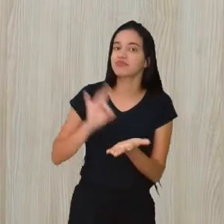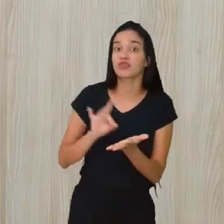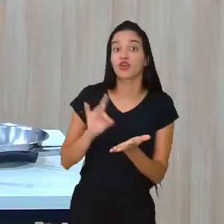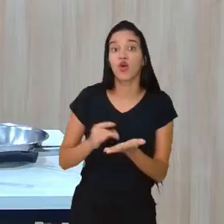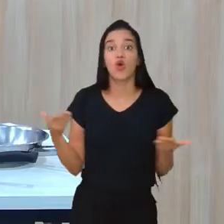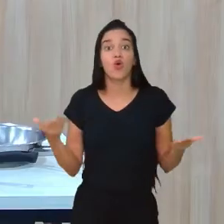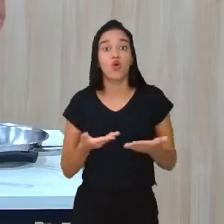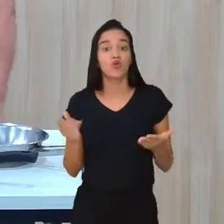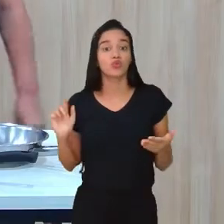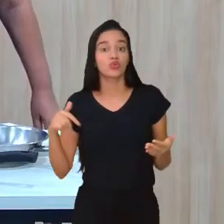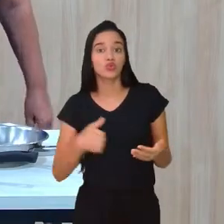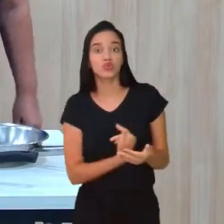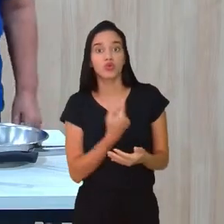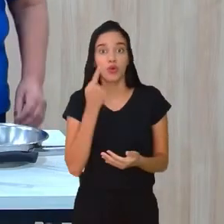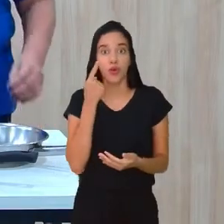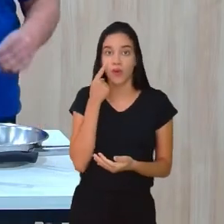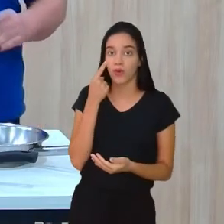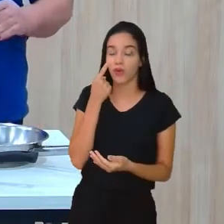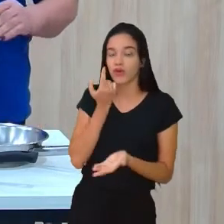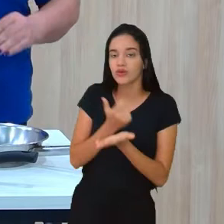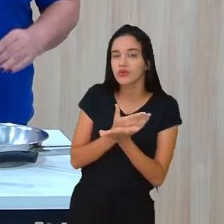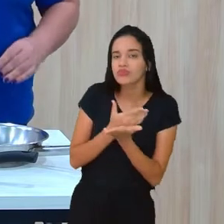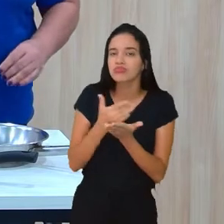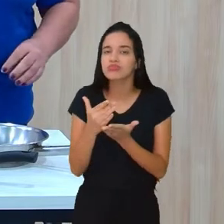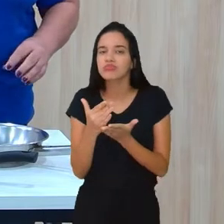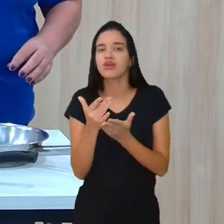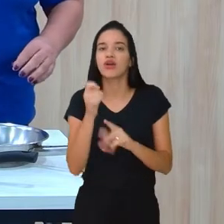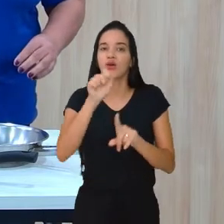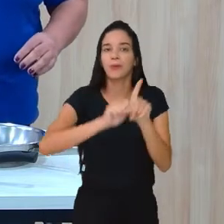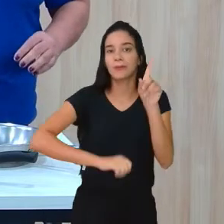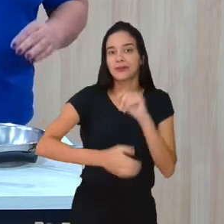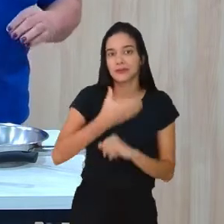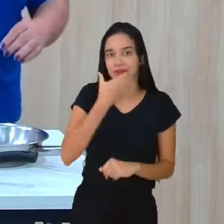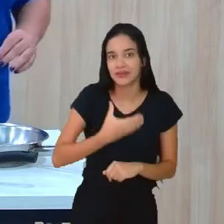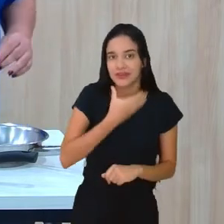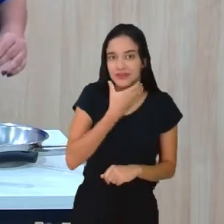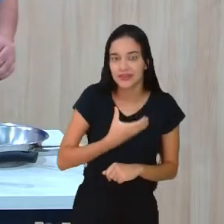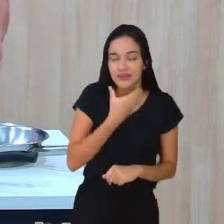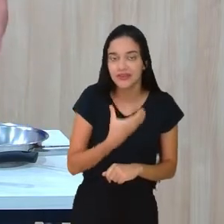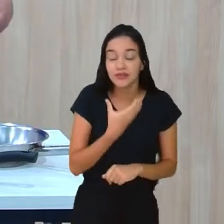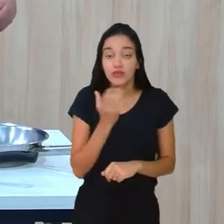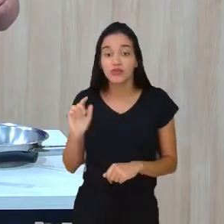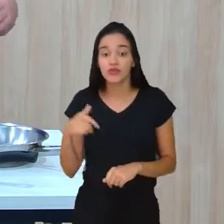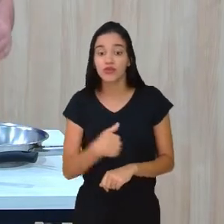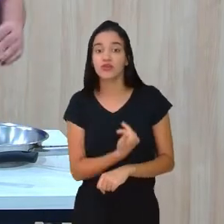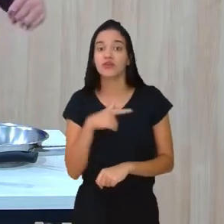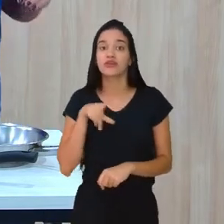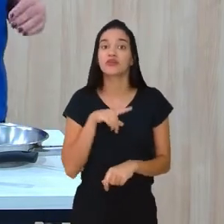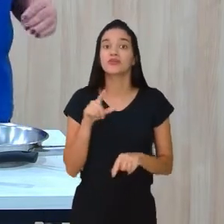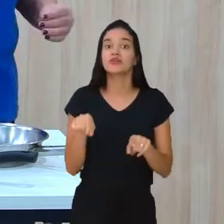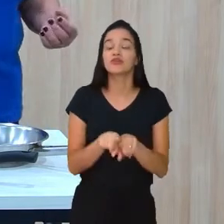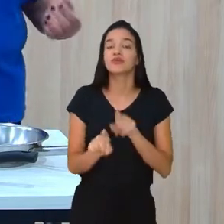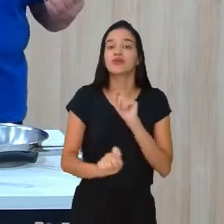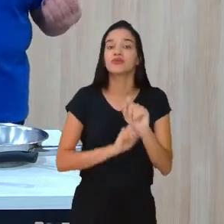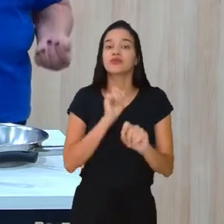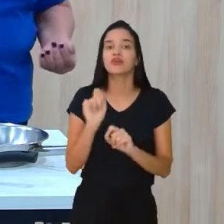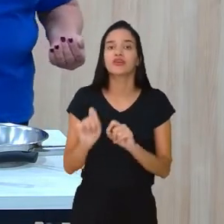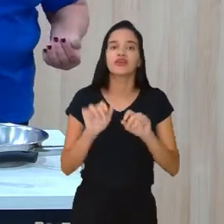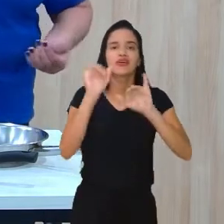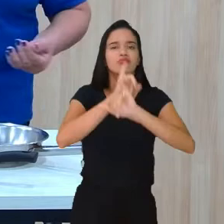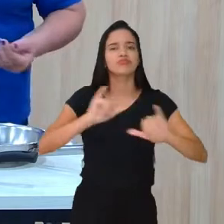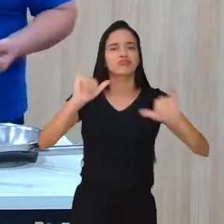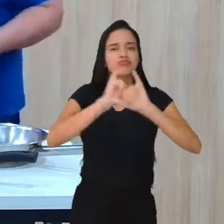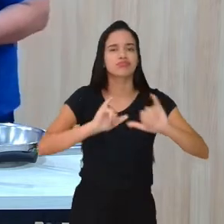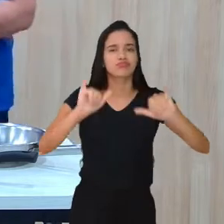hoje, Adriana, nós estamos aí, olha, iniciando o mês de dezembro. E no mês de dezembro nós temos também um recadinho, como todos